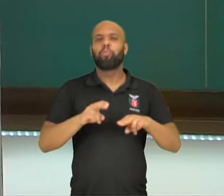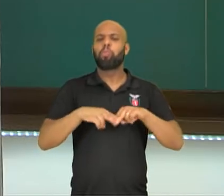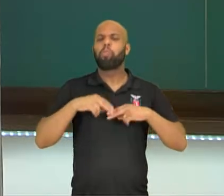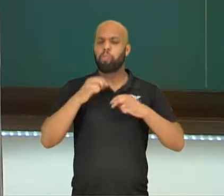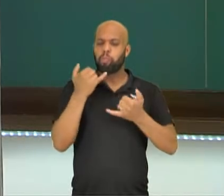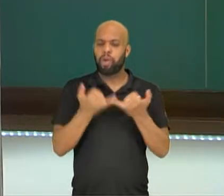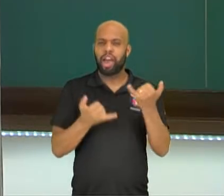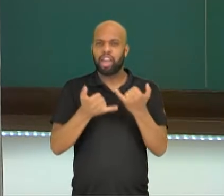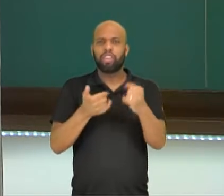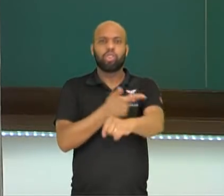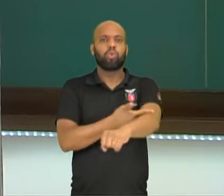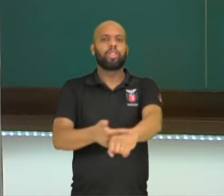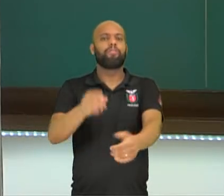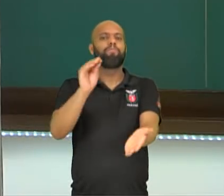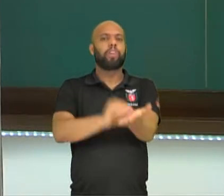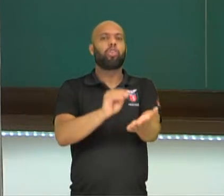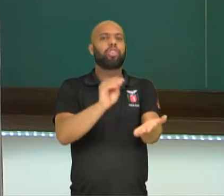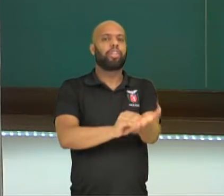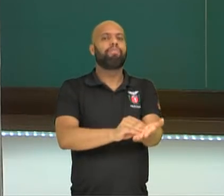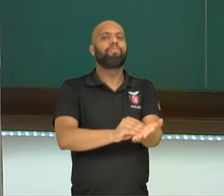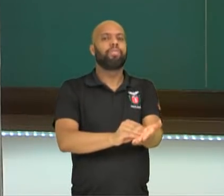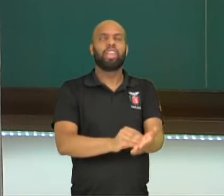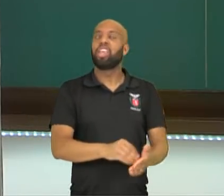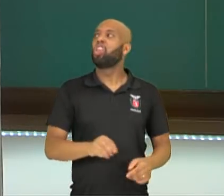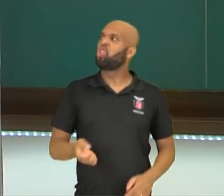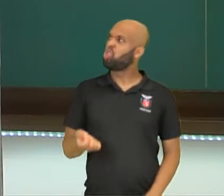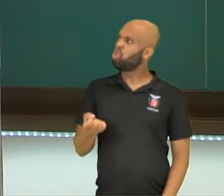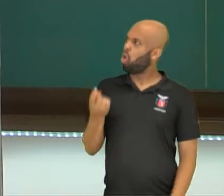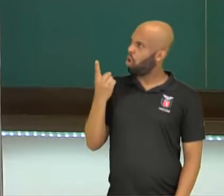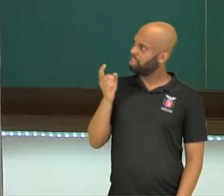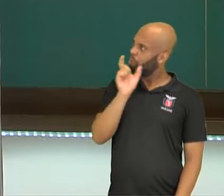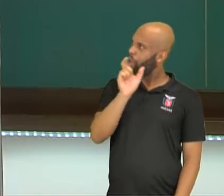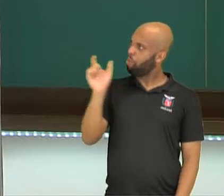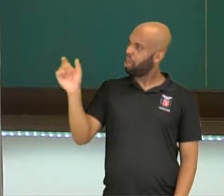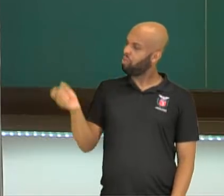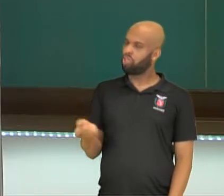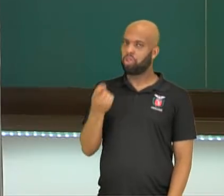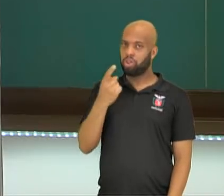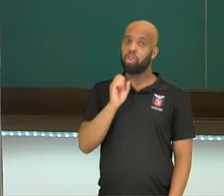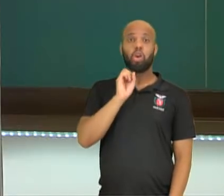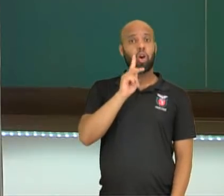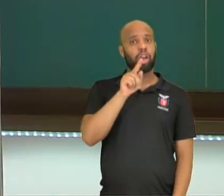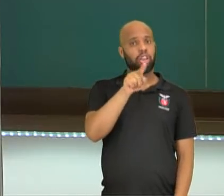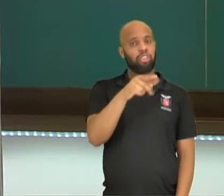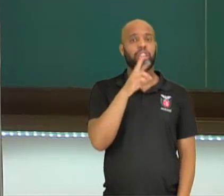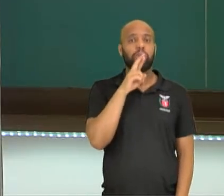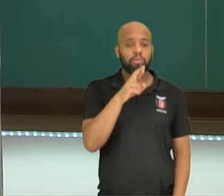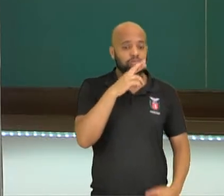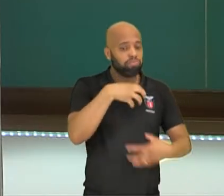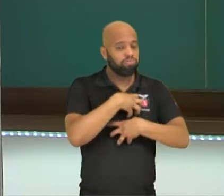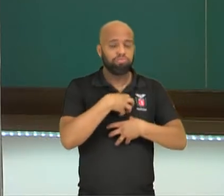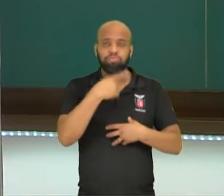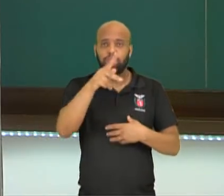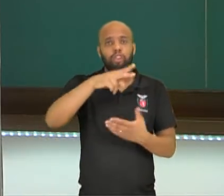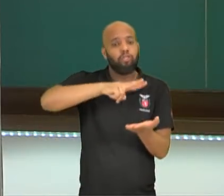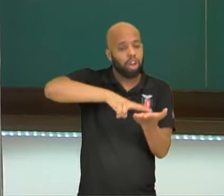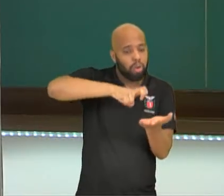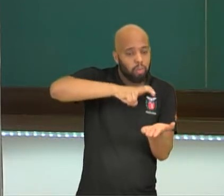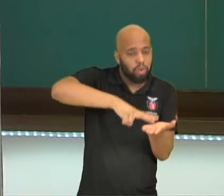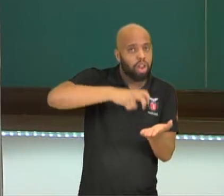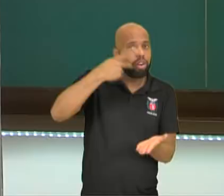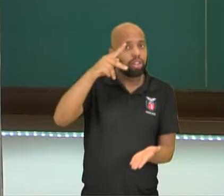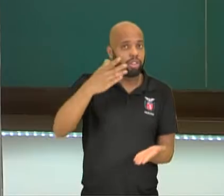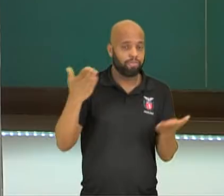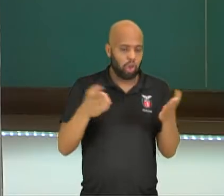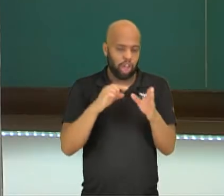malcriado. Nossa, professora, mas eu não usei tanta palavra assim. Sim, você respondeu conforme o seu vocabulário, aqui está